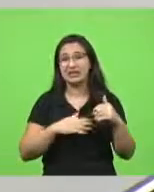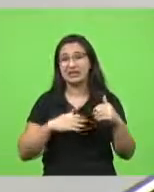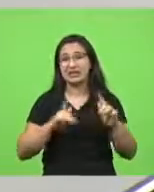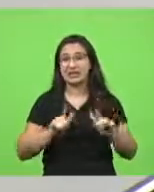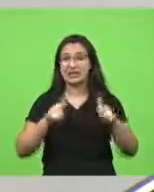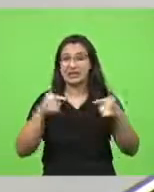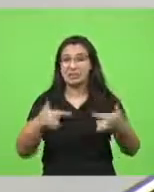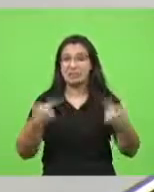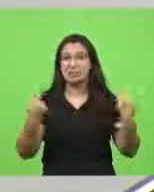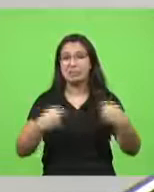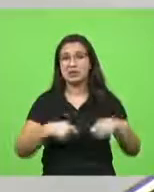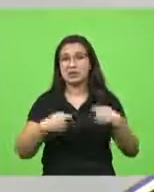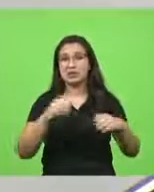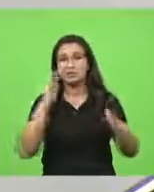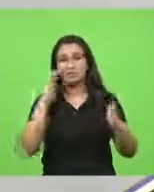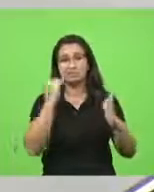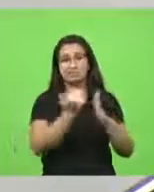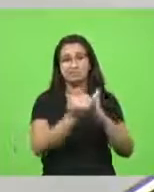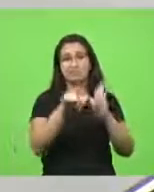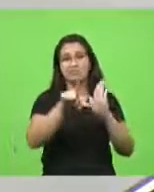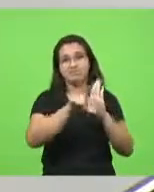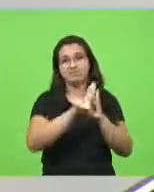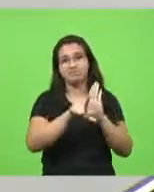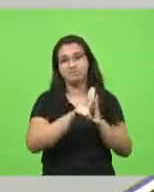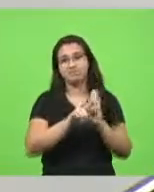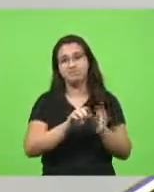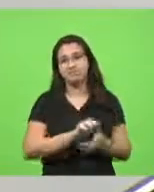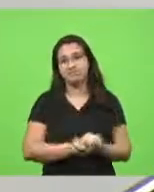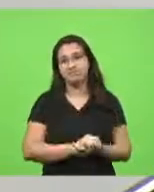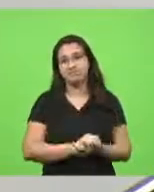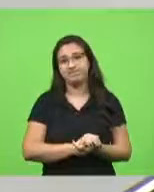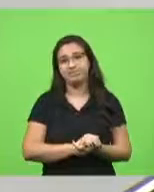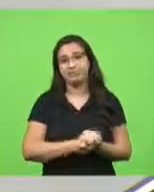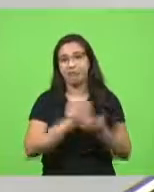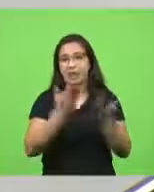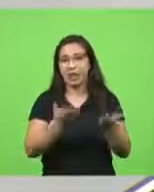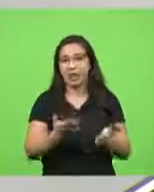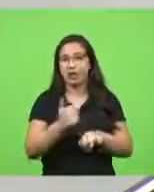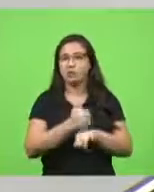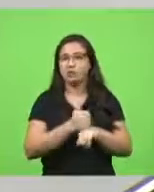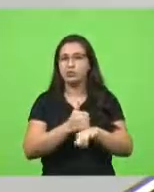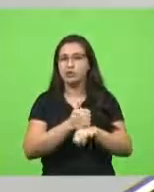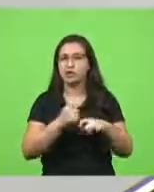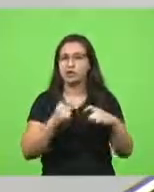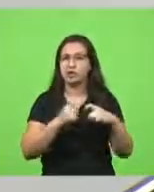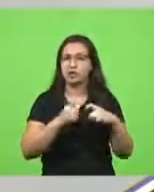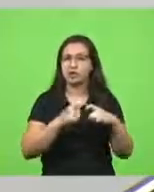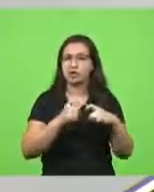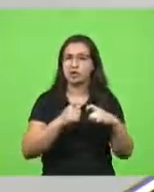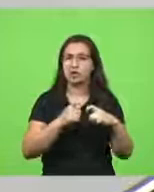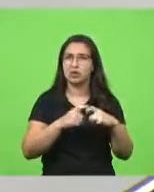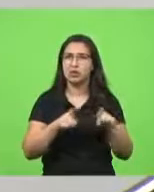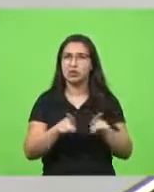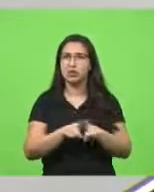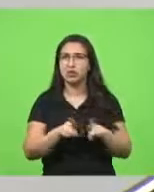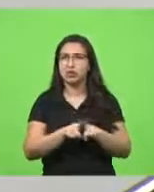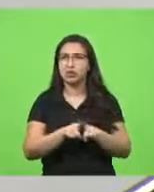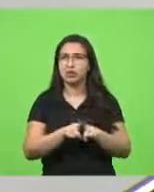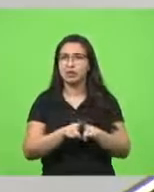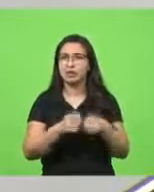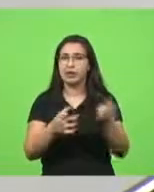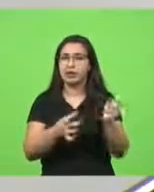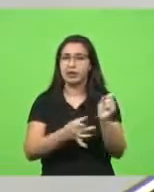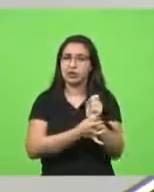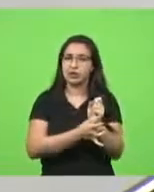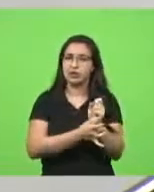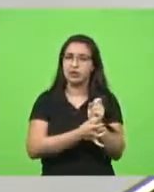para evitar um mal maior. Então, dizer que os profissionais da saúde e os profissionais da segurança